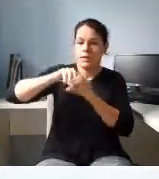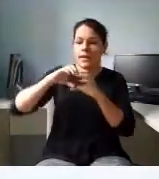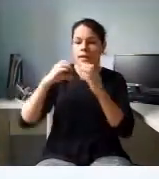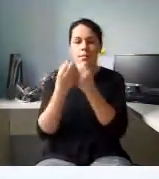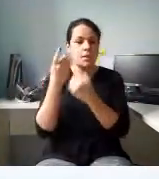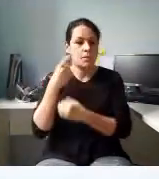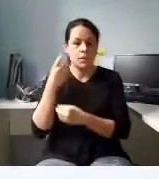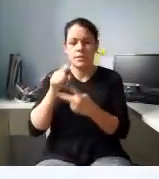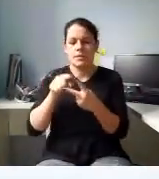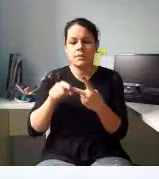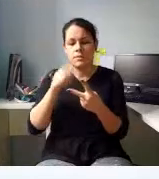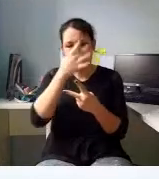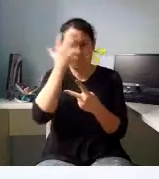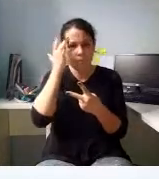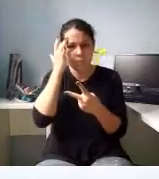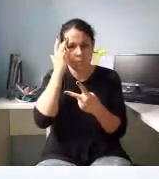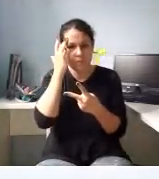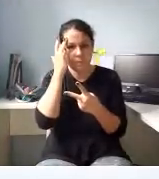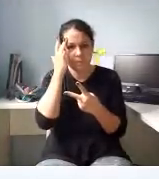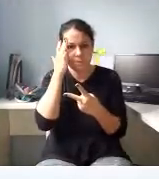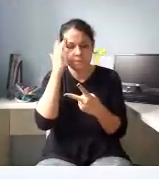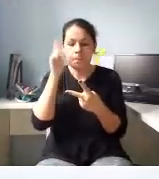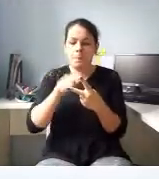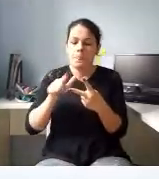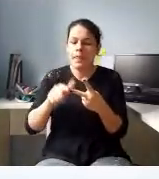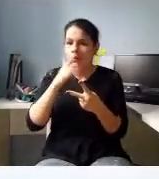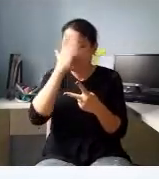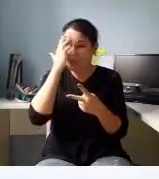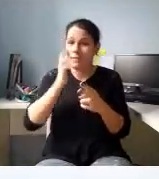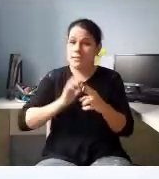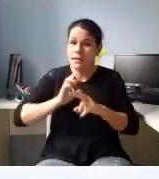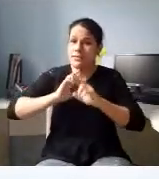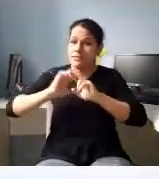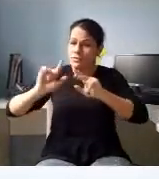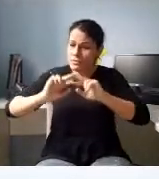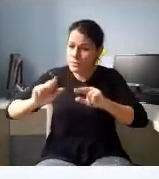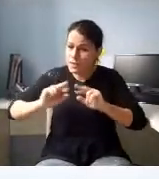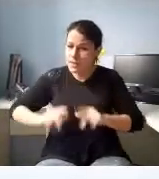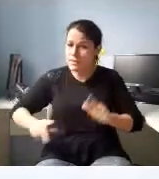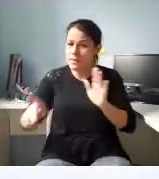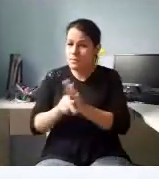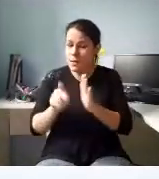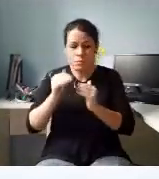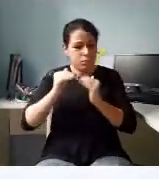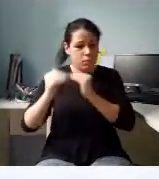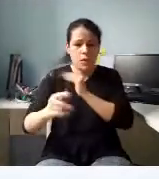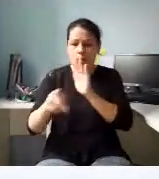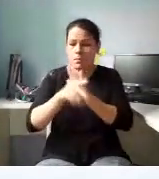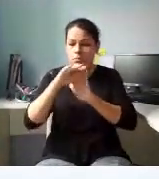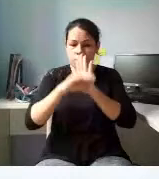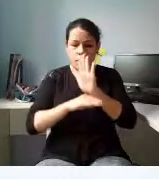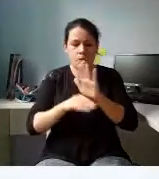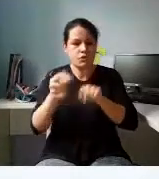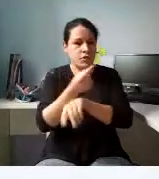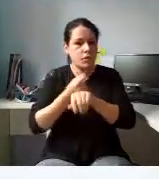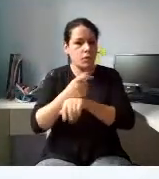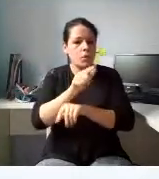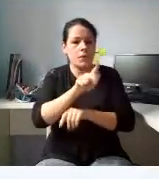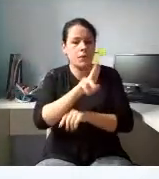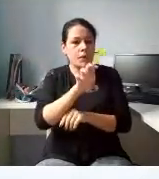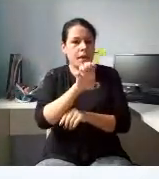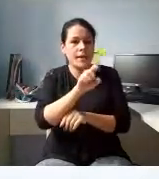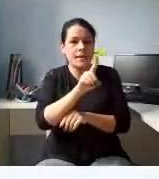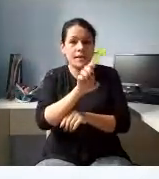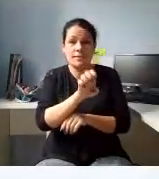Desses dois candidatos, todos eles têm convergência com a agenda econômica proposta pelo Paulo Guedes. Independente do que